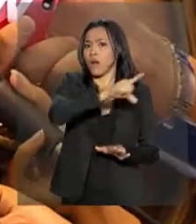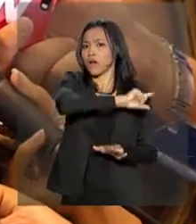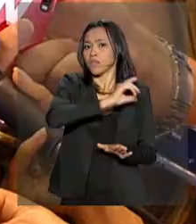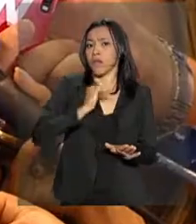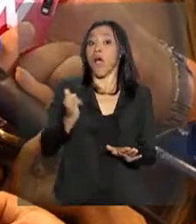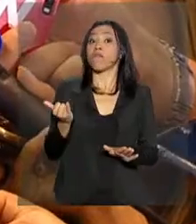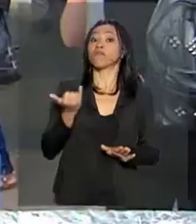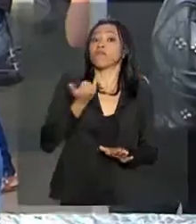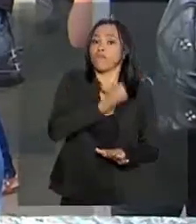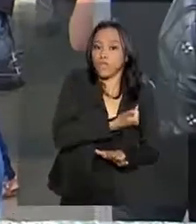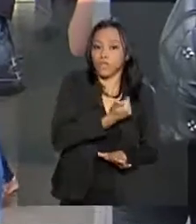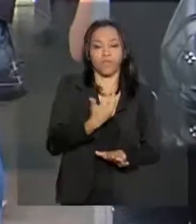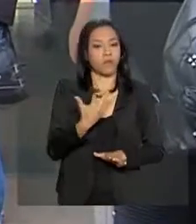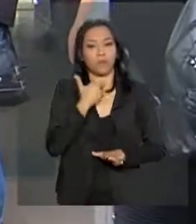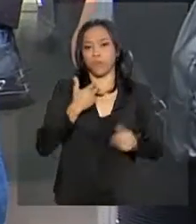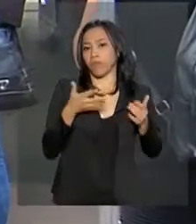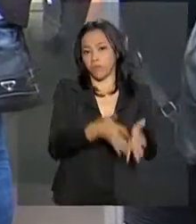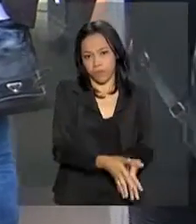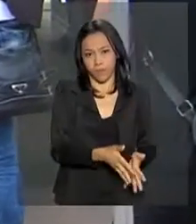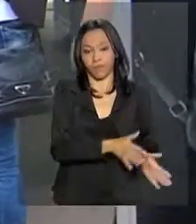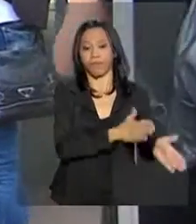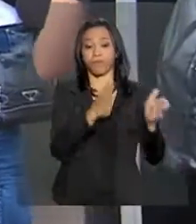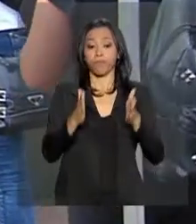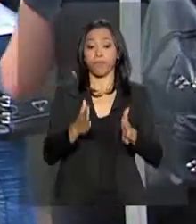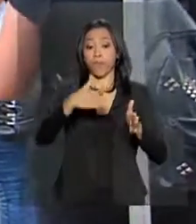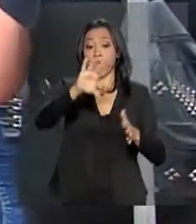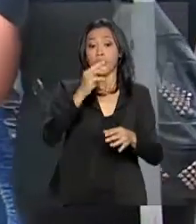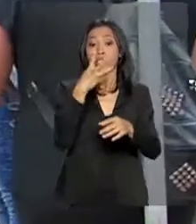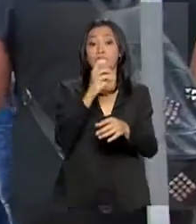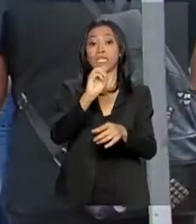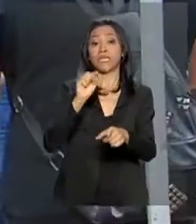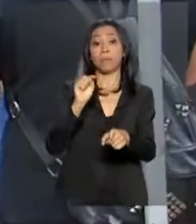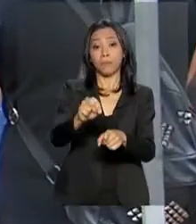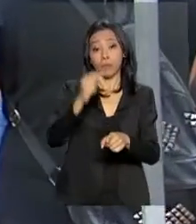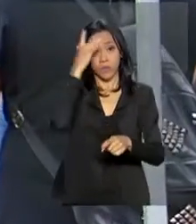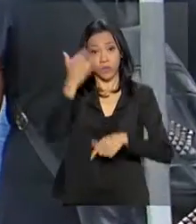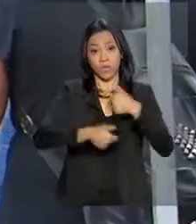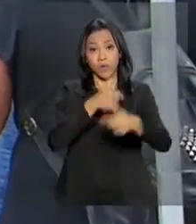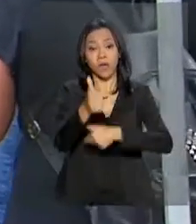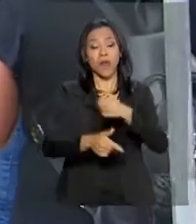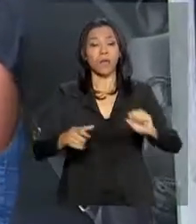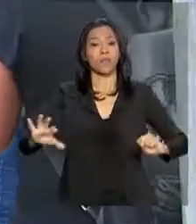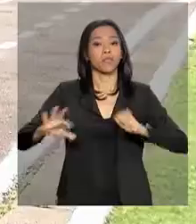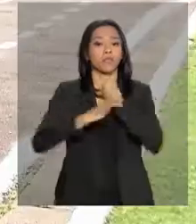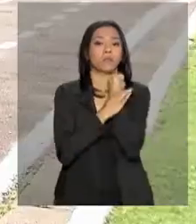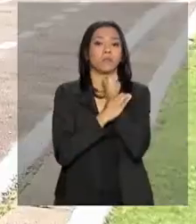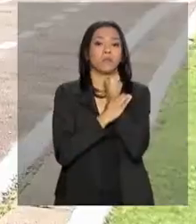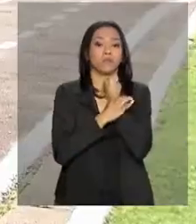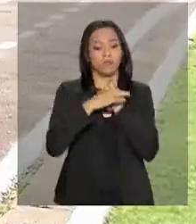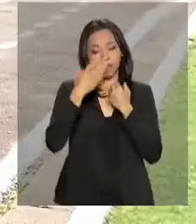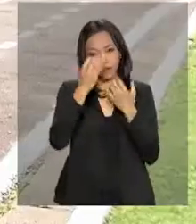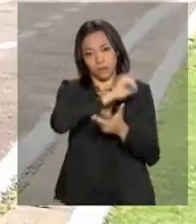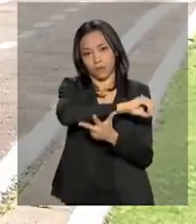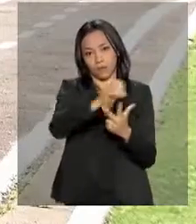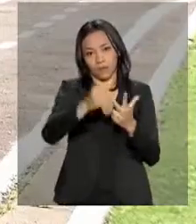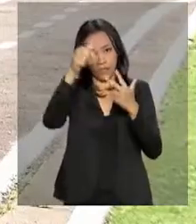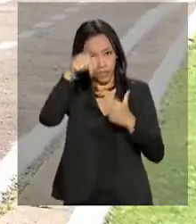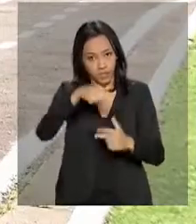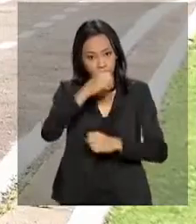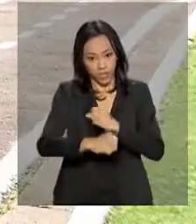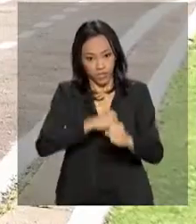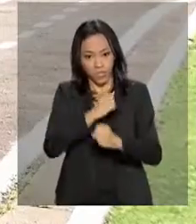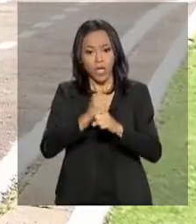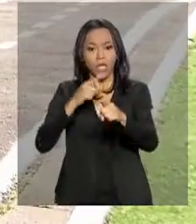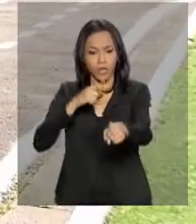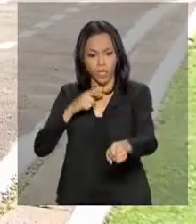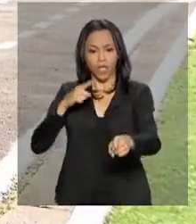não vão poder participar. Mais de 30 mil pessoas trabalharam para reforçar a segurança no Enem deste ano. Mais de 2 mil escoltaram os